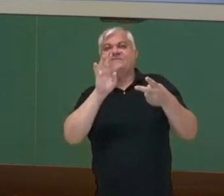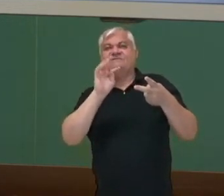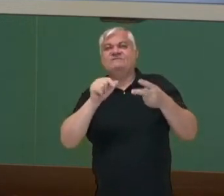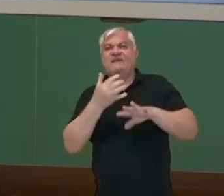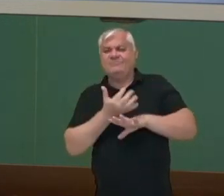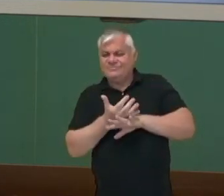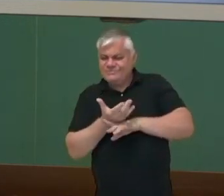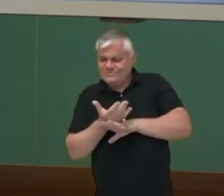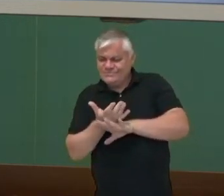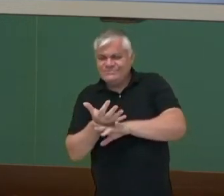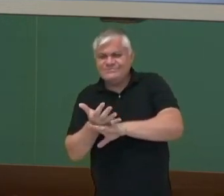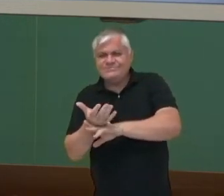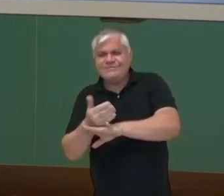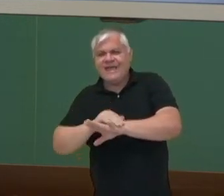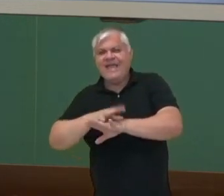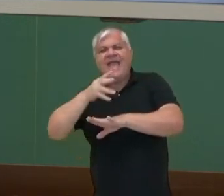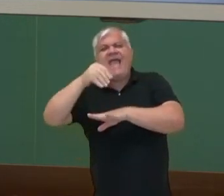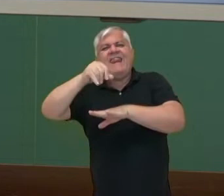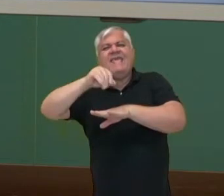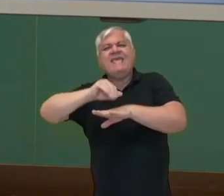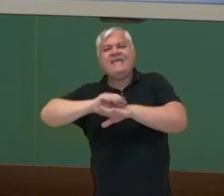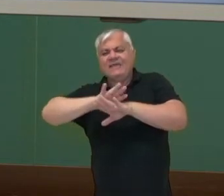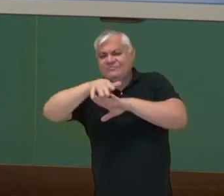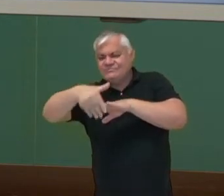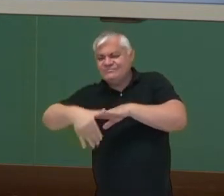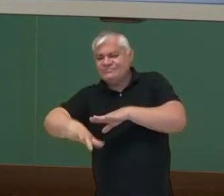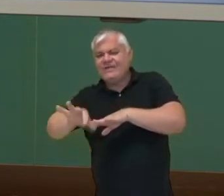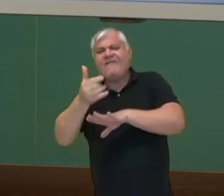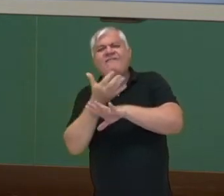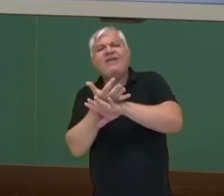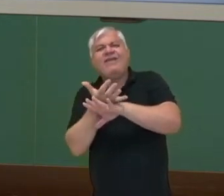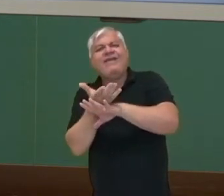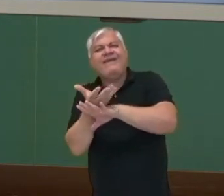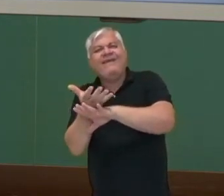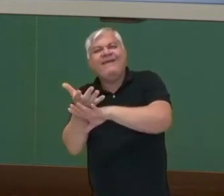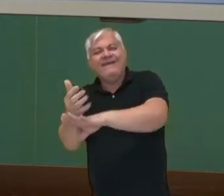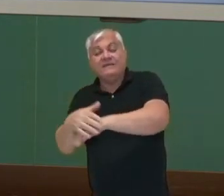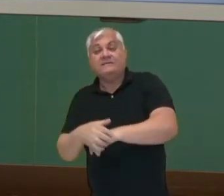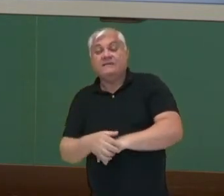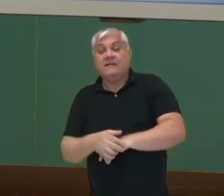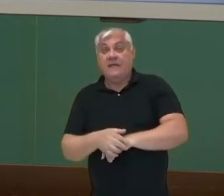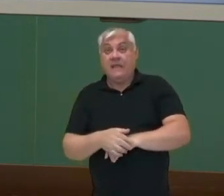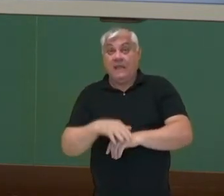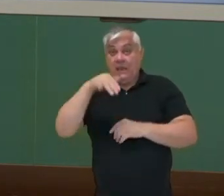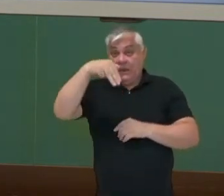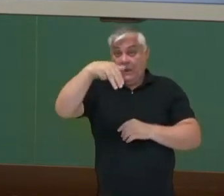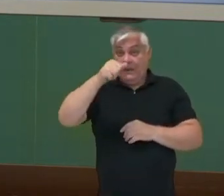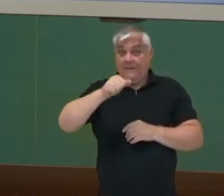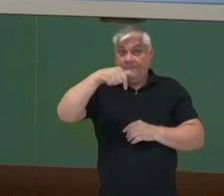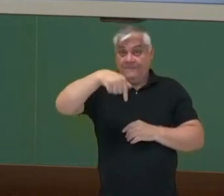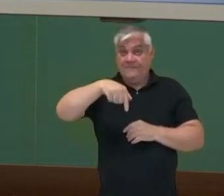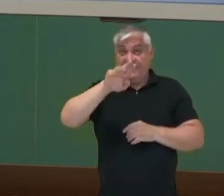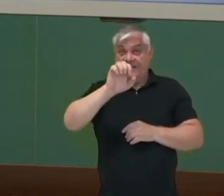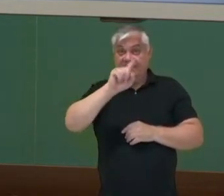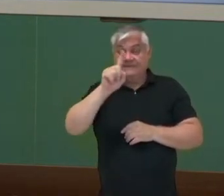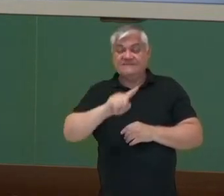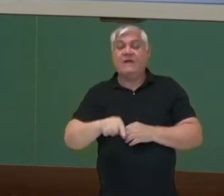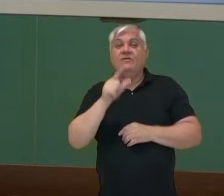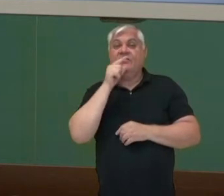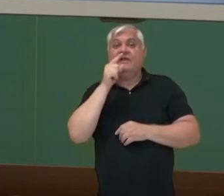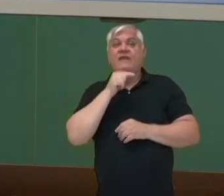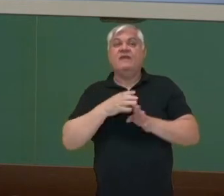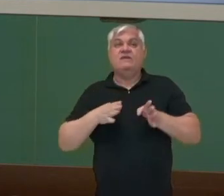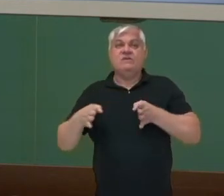e manguezal. Então, nos manguezais, nós vamos ter cursos de água, né, os rios que vão desaguar no